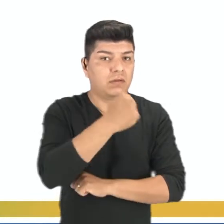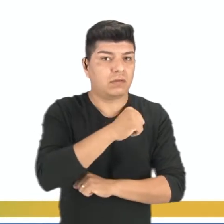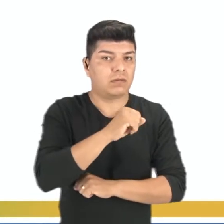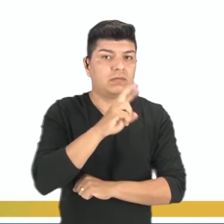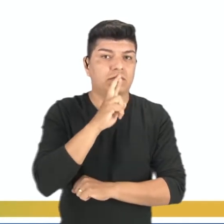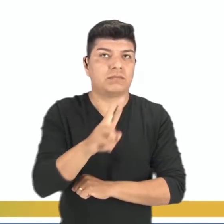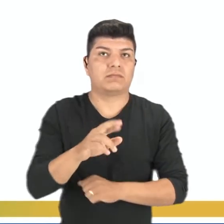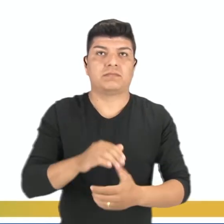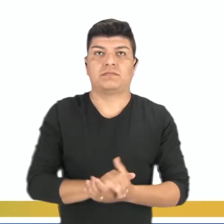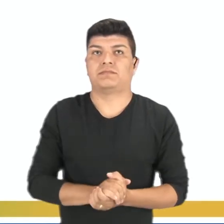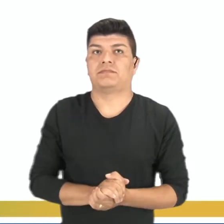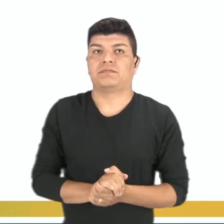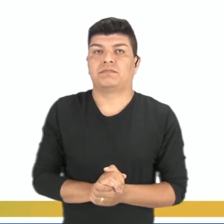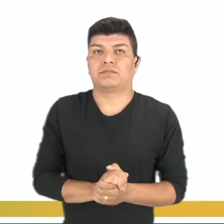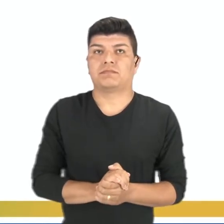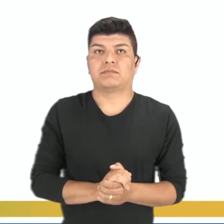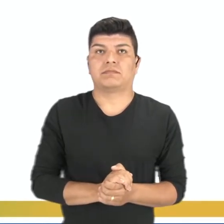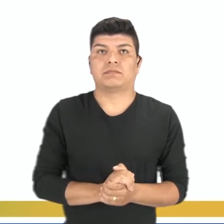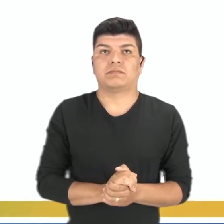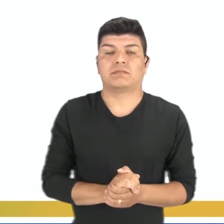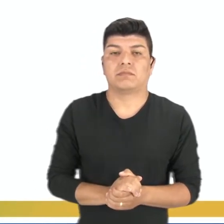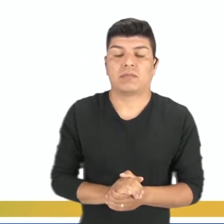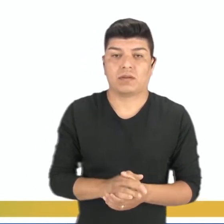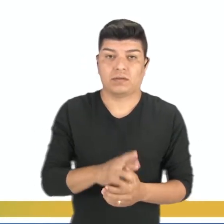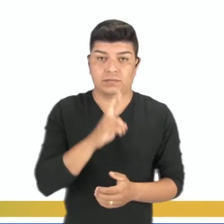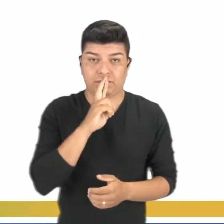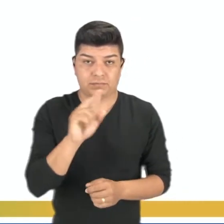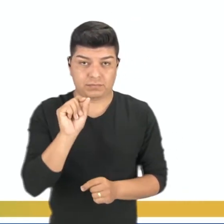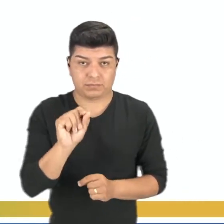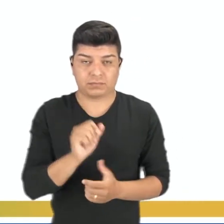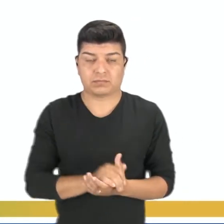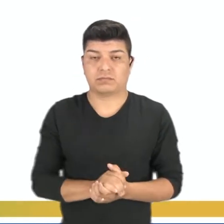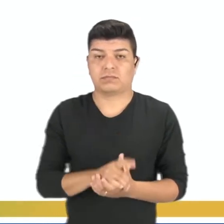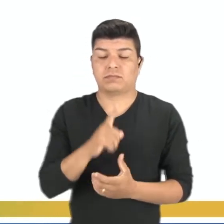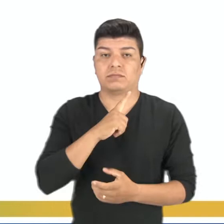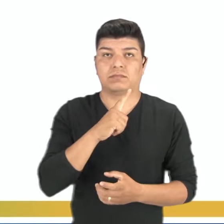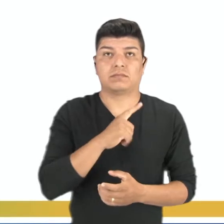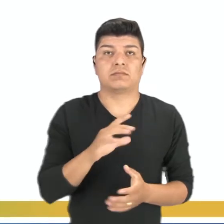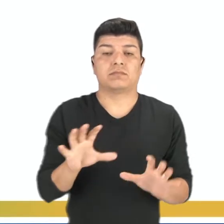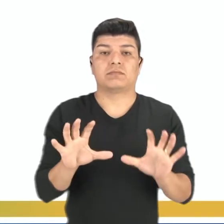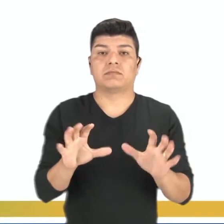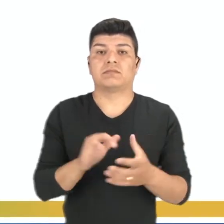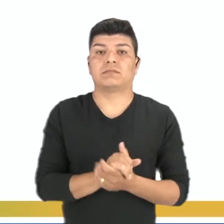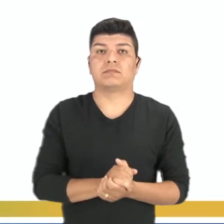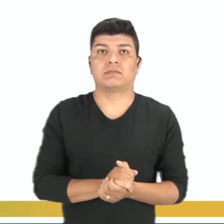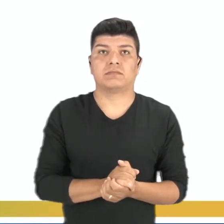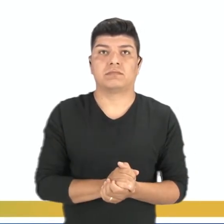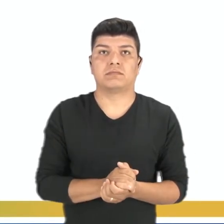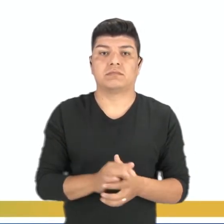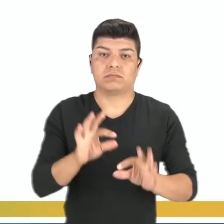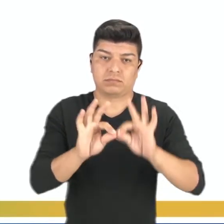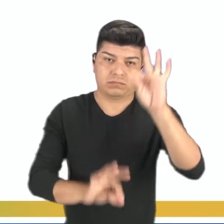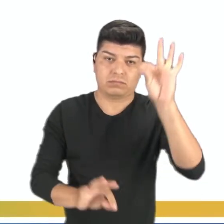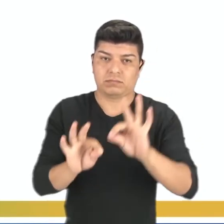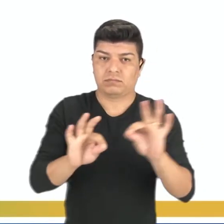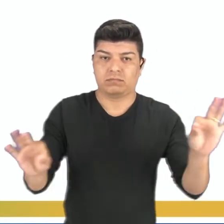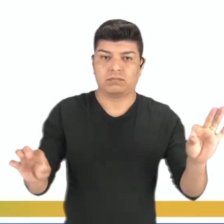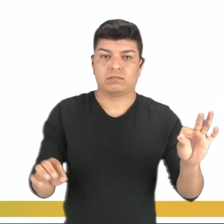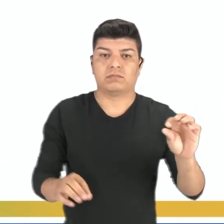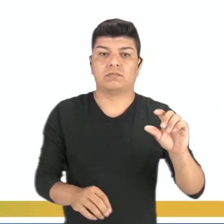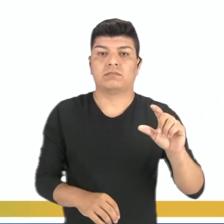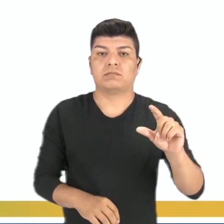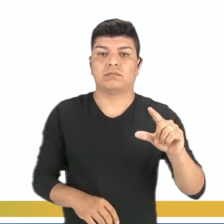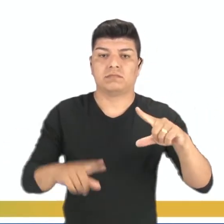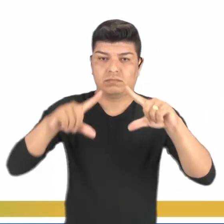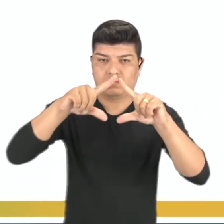solução. Na solução, como nós temos aí medidas de triângulo ou